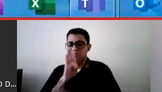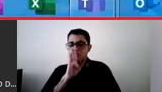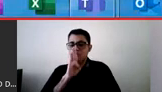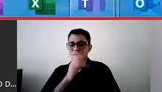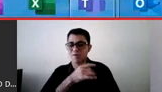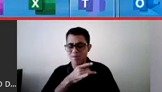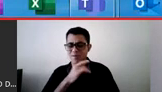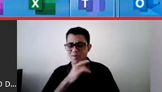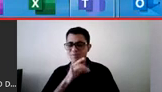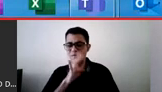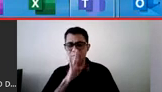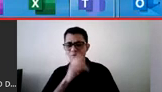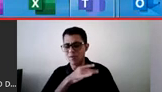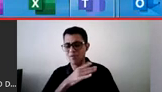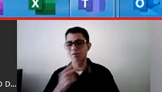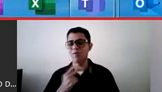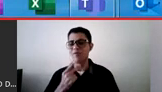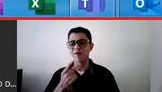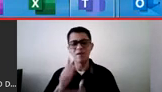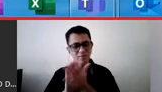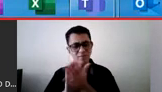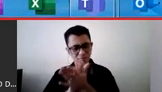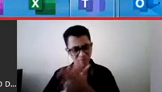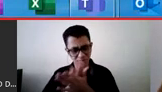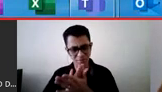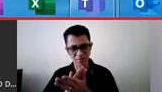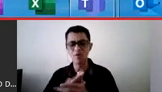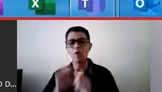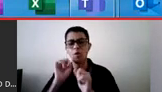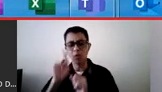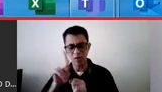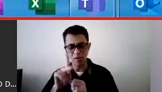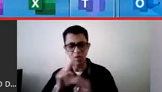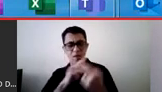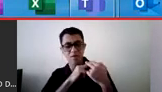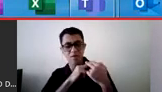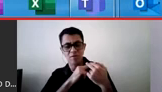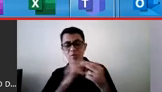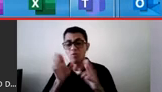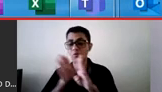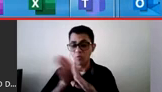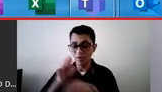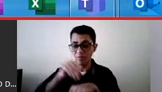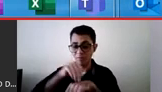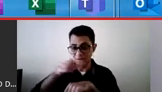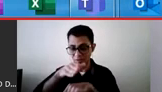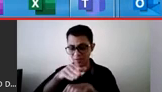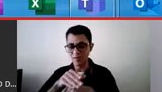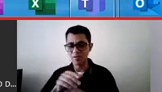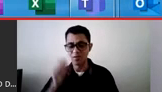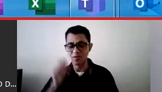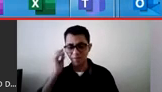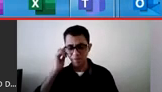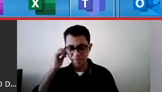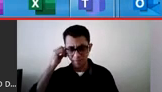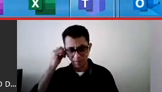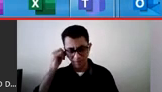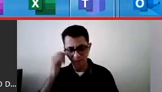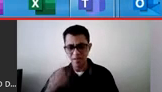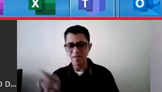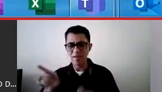angústia, tá com esse peso, não quer se manifestar, não quer se expor, ok. Mas ficou um conselho, né? Ficou, atinge